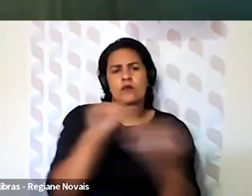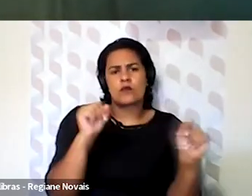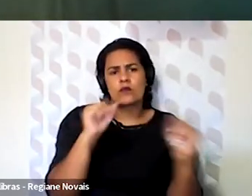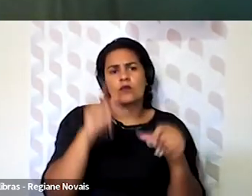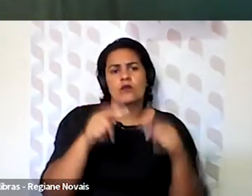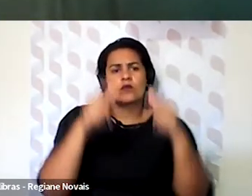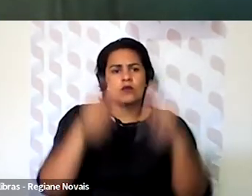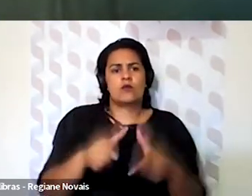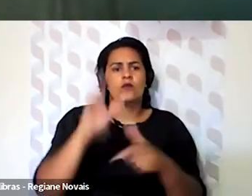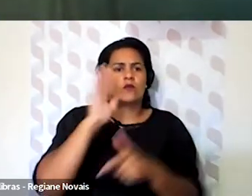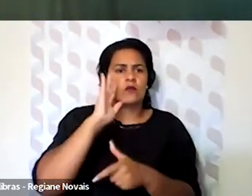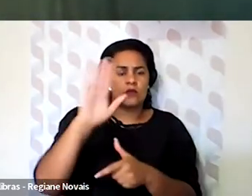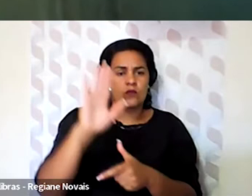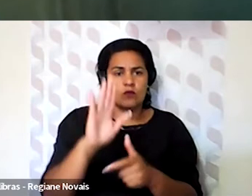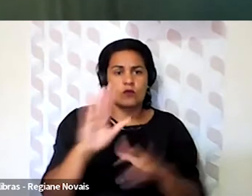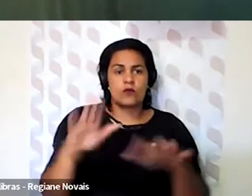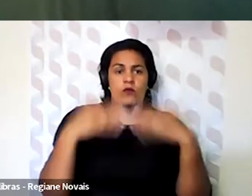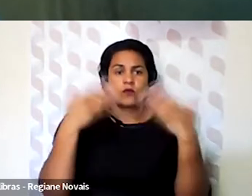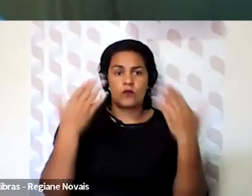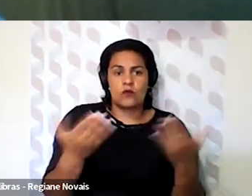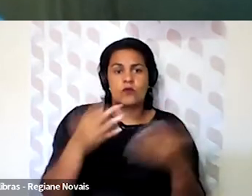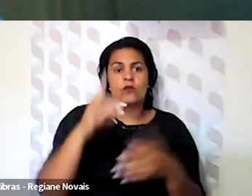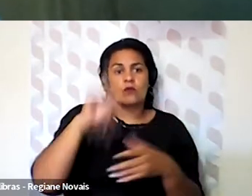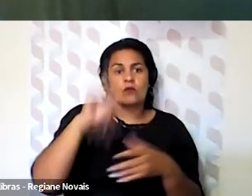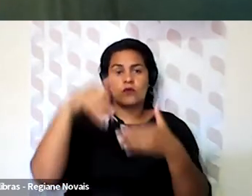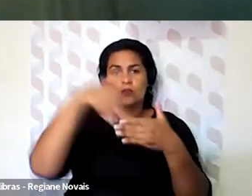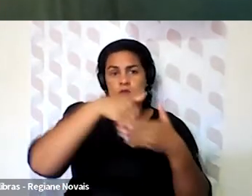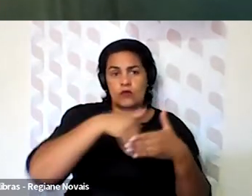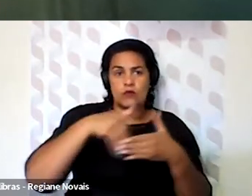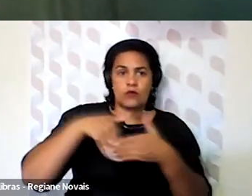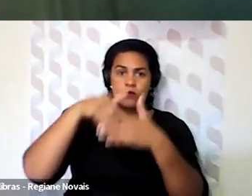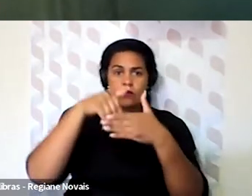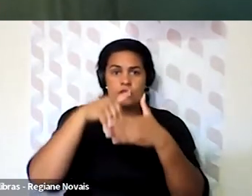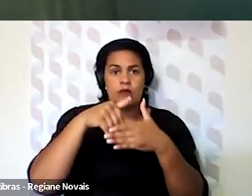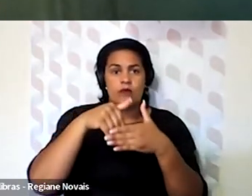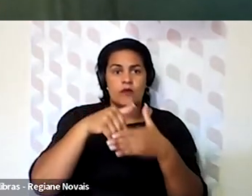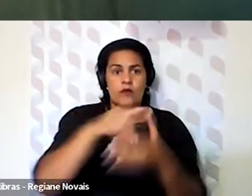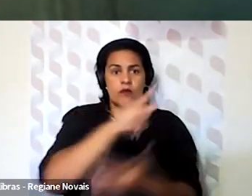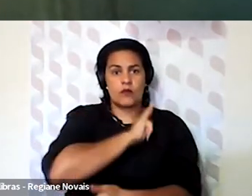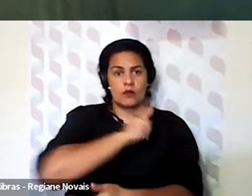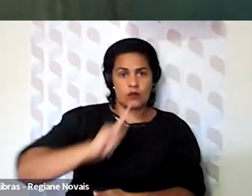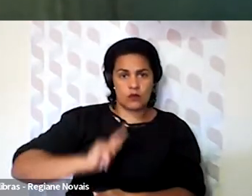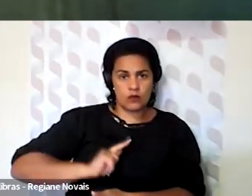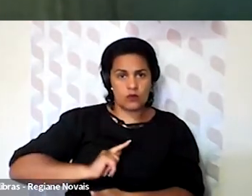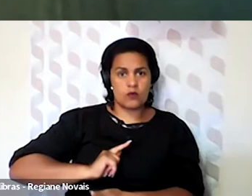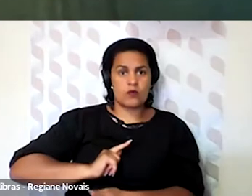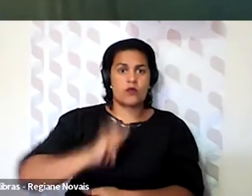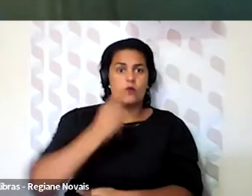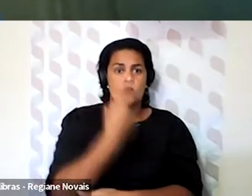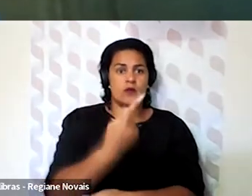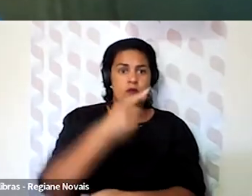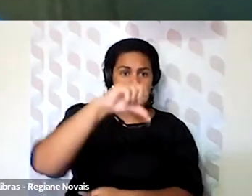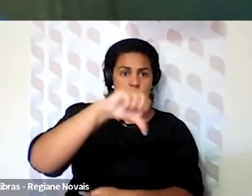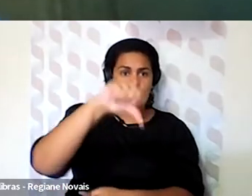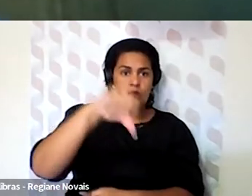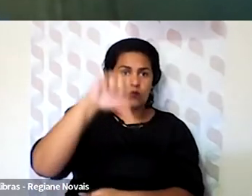né, de Berlim? Então, é na eleição para o governo do Rio de Janeiro, em 1998. Inclusive,